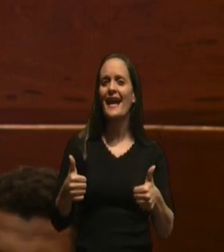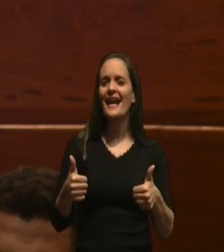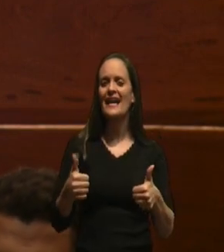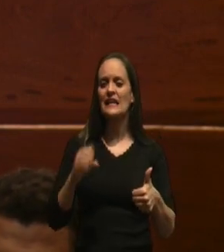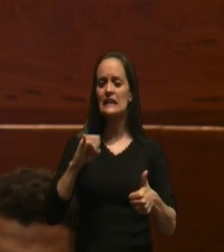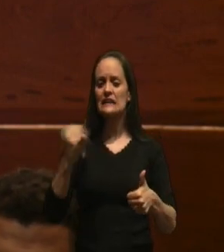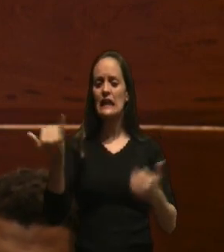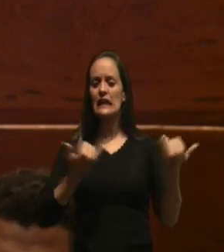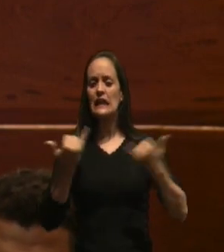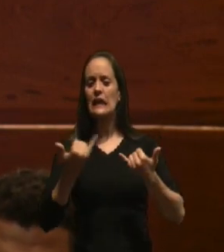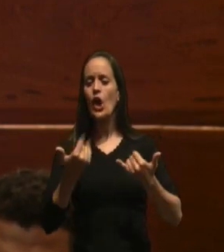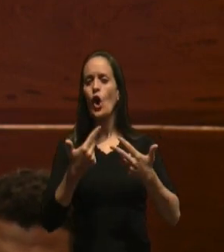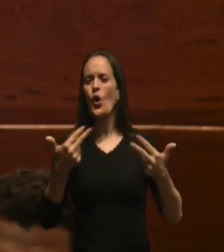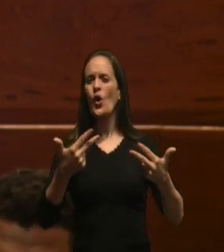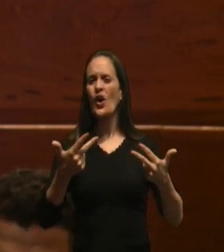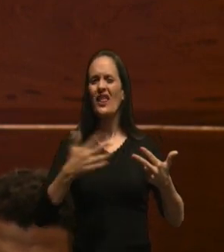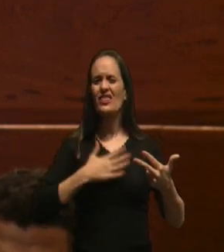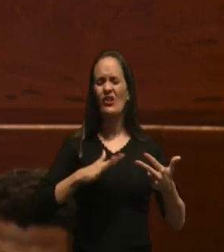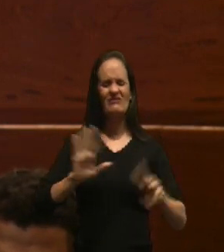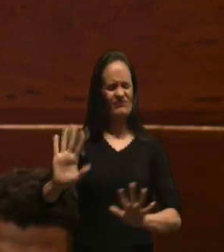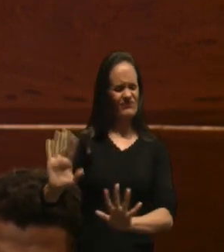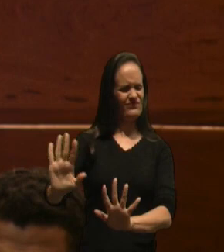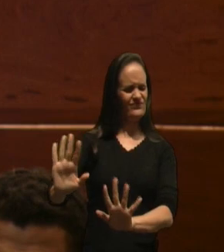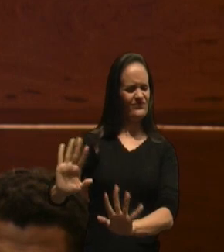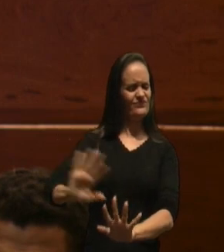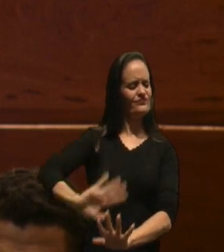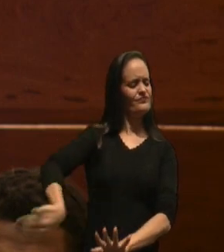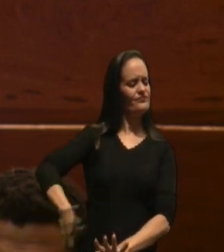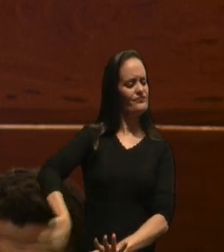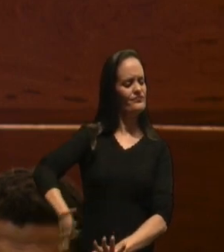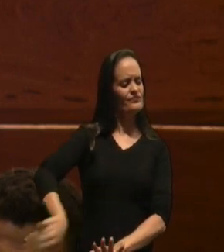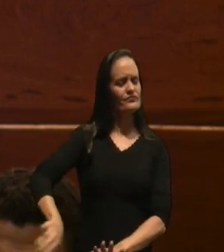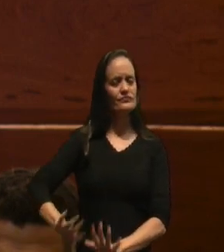nós queremos, não queremos dar crédito à palavra do Senhor.